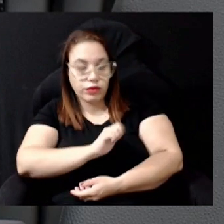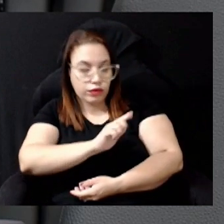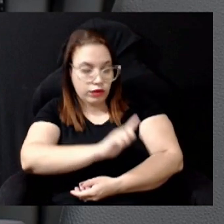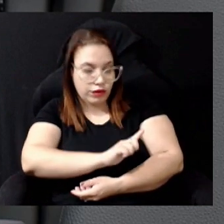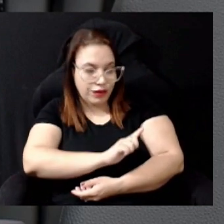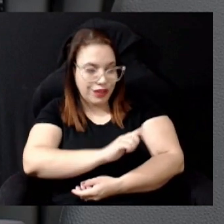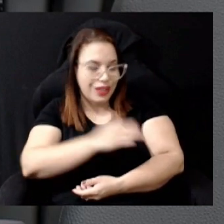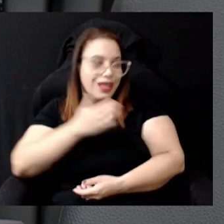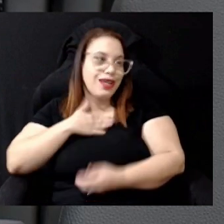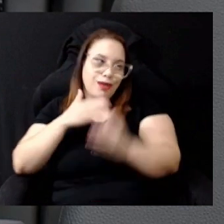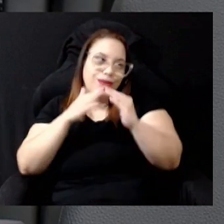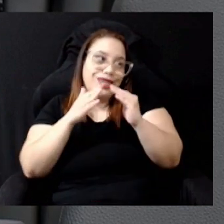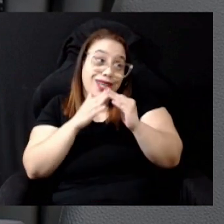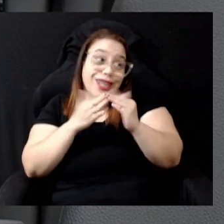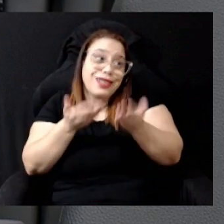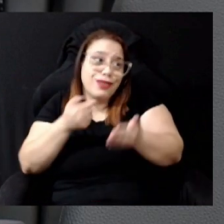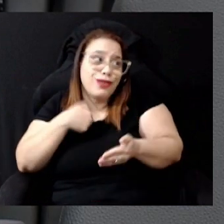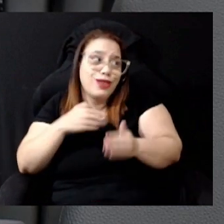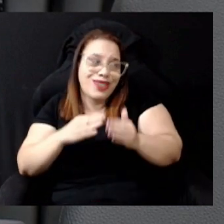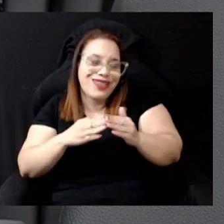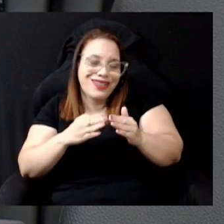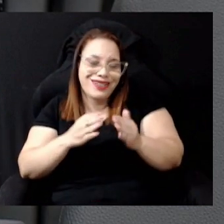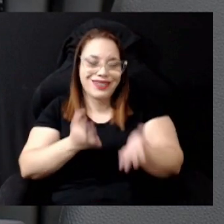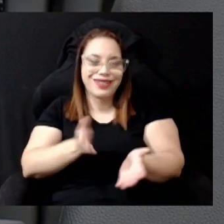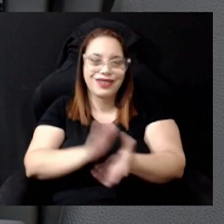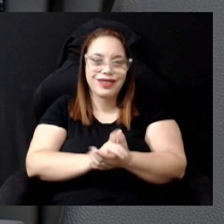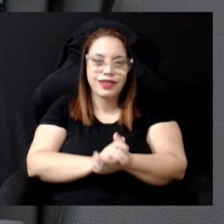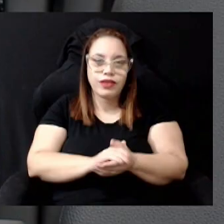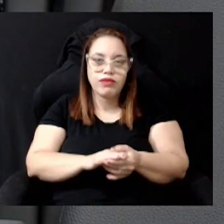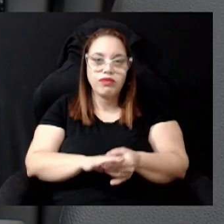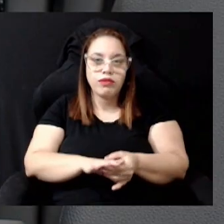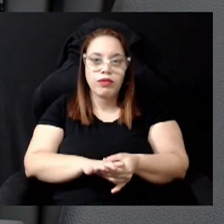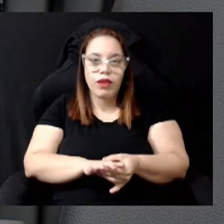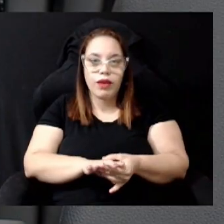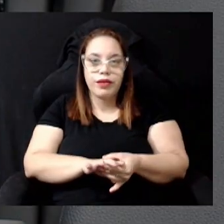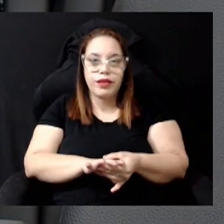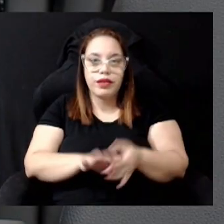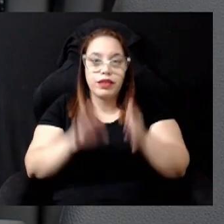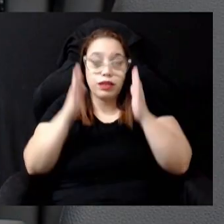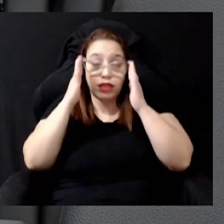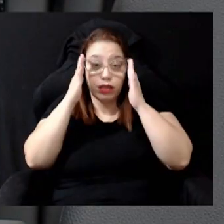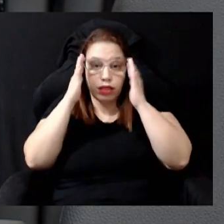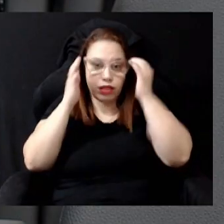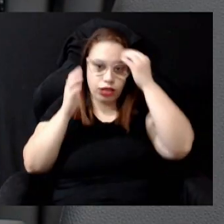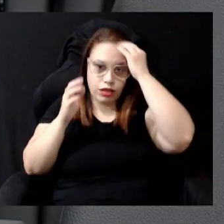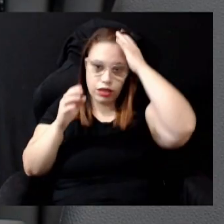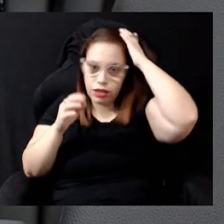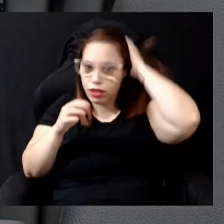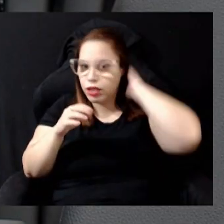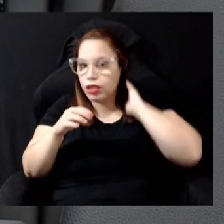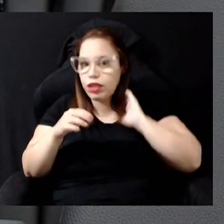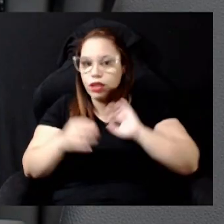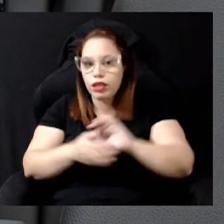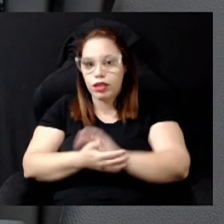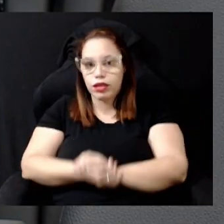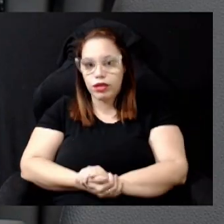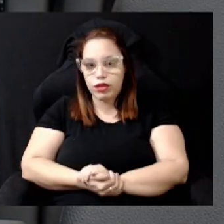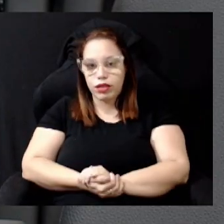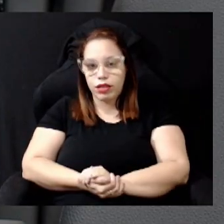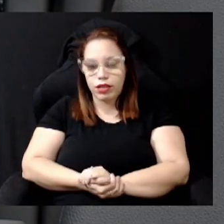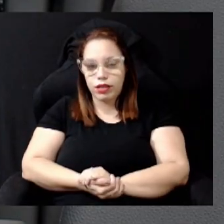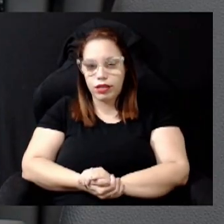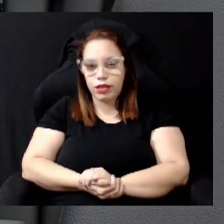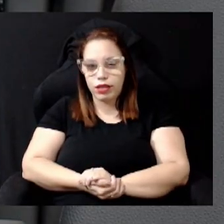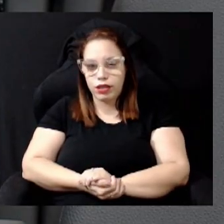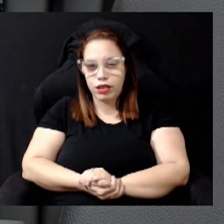moro, então a gente costuma dizer que a cabeça pensa onde os pés pisam, né? Então, ali foi